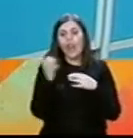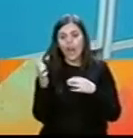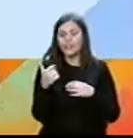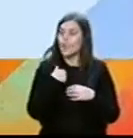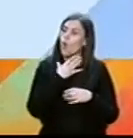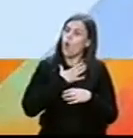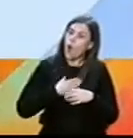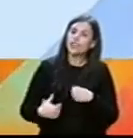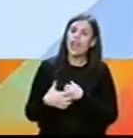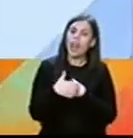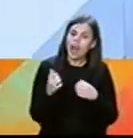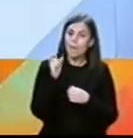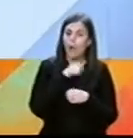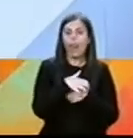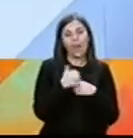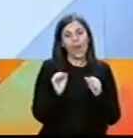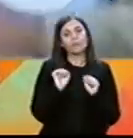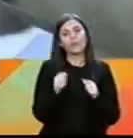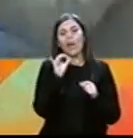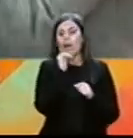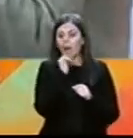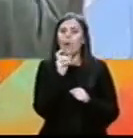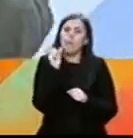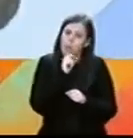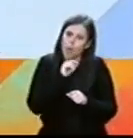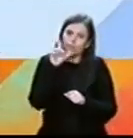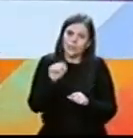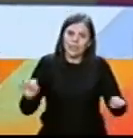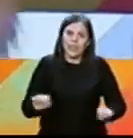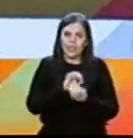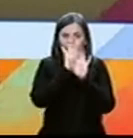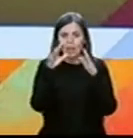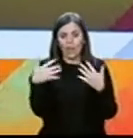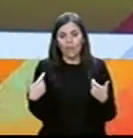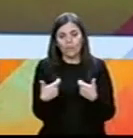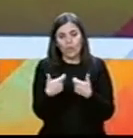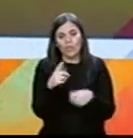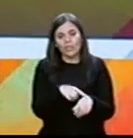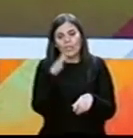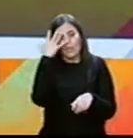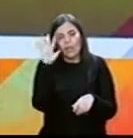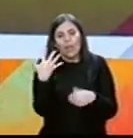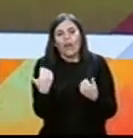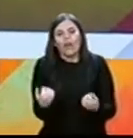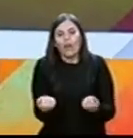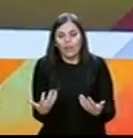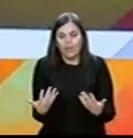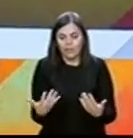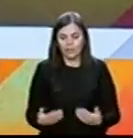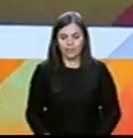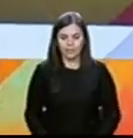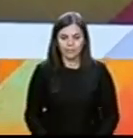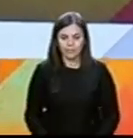da laranja e pode ser laranjas do Algarve, como nós estávamos a referir. Elas agora estão... Também é época, fruta Exatamente. Da época. Exatamente. Laranja. Pronto.